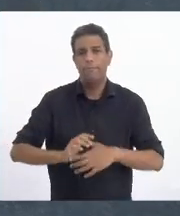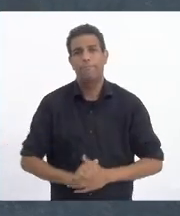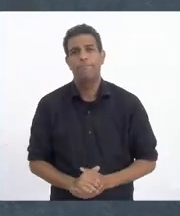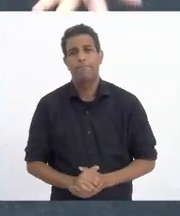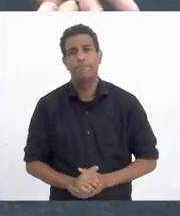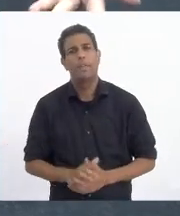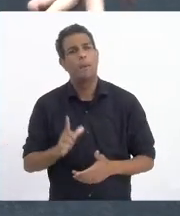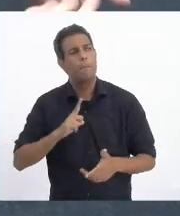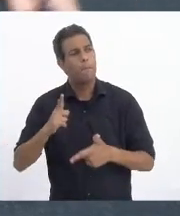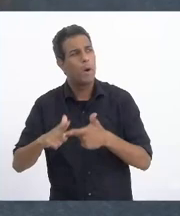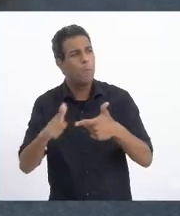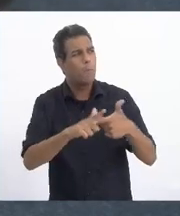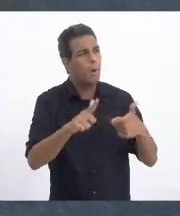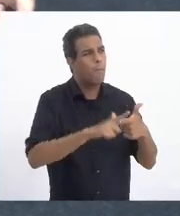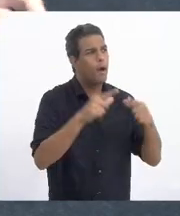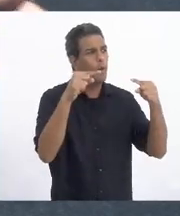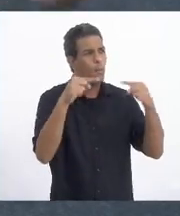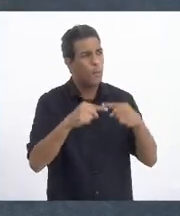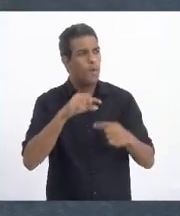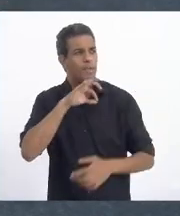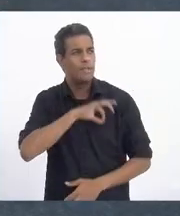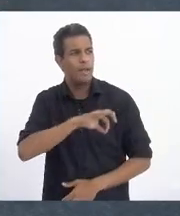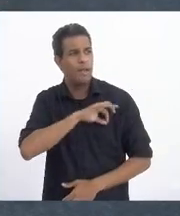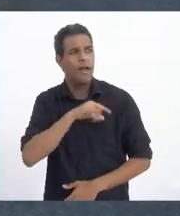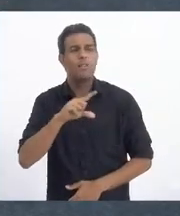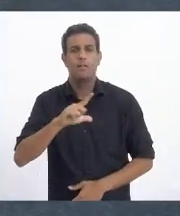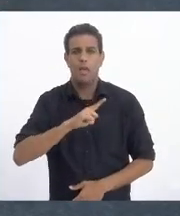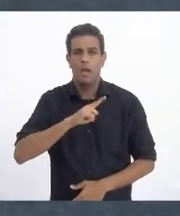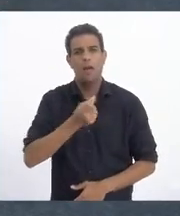com problemas com o nosso salário, existe...